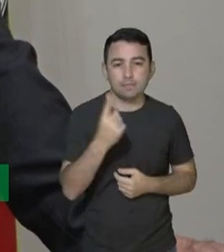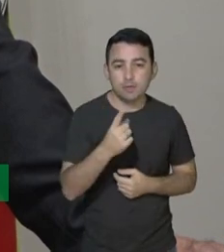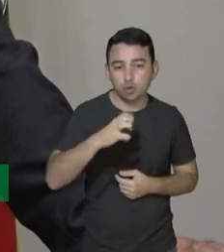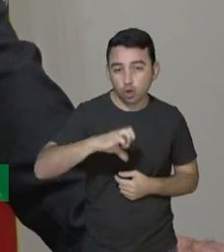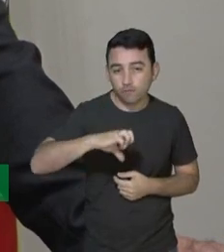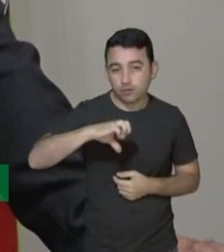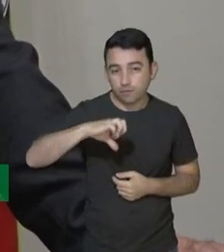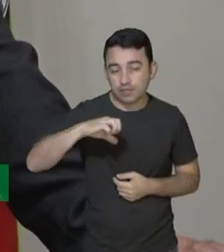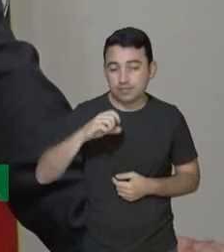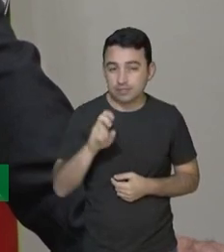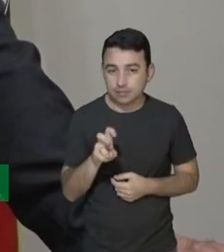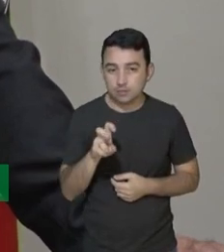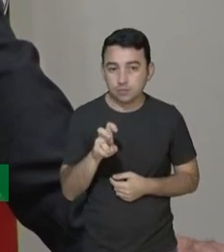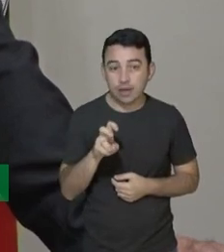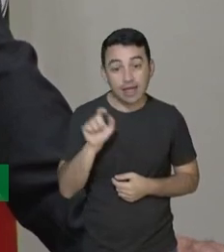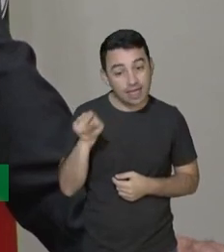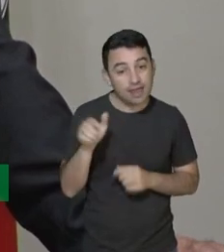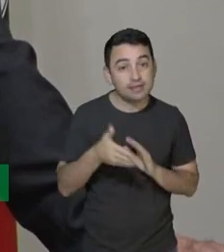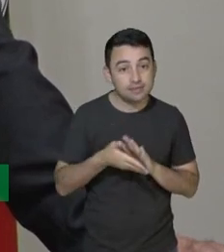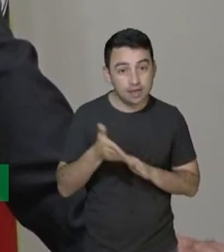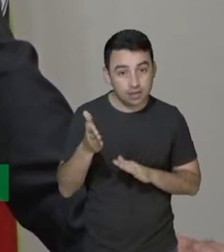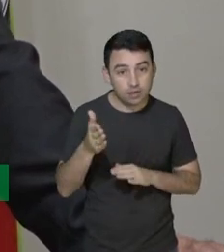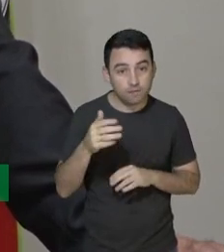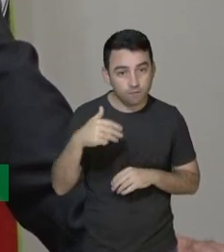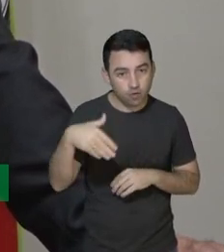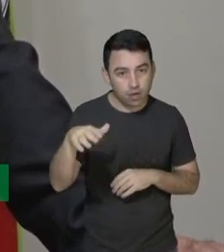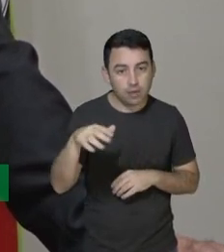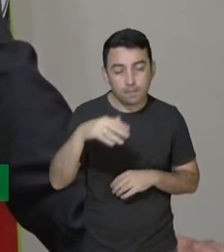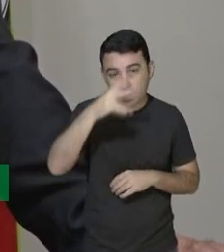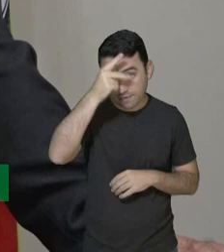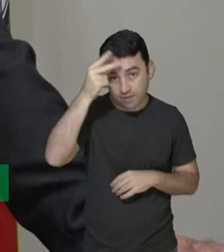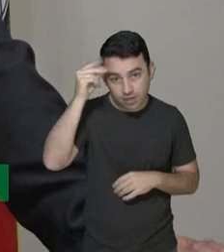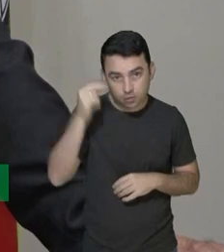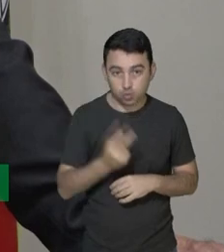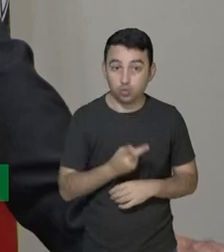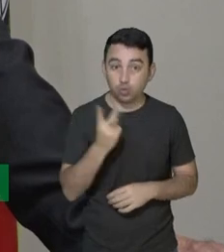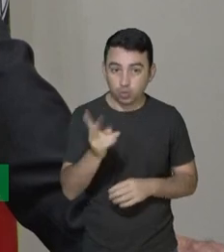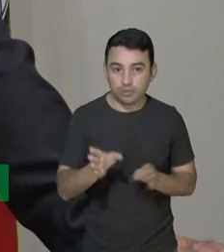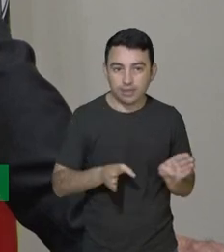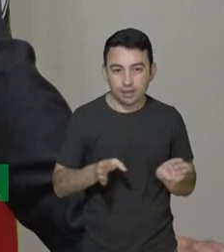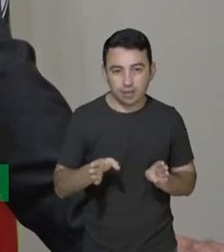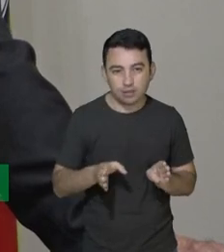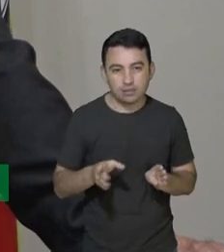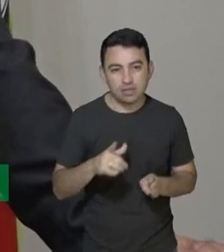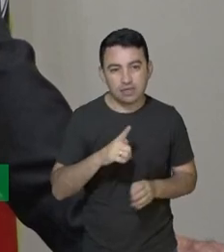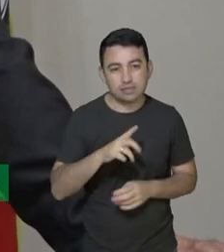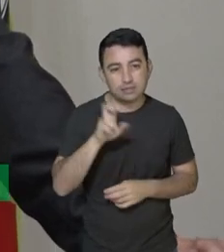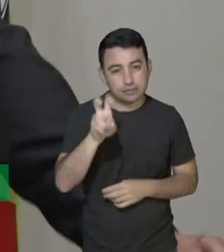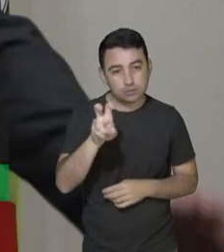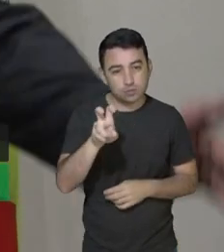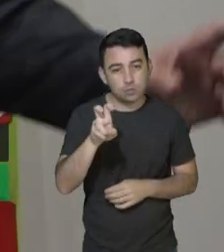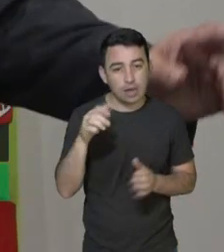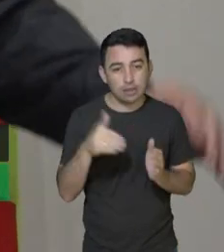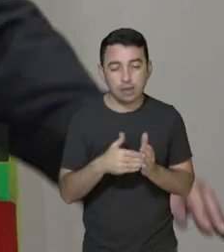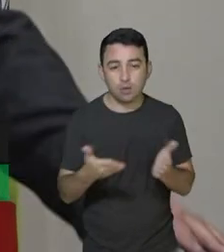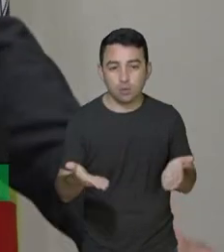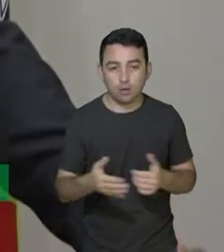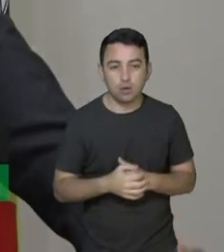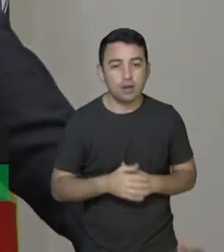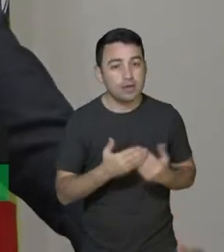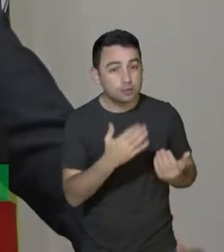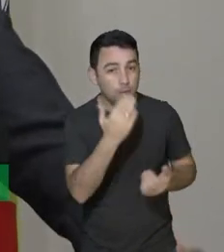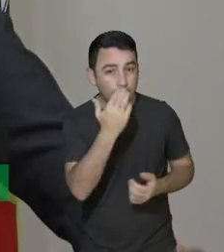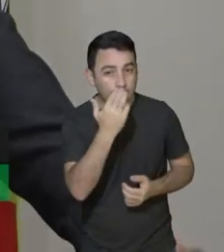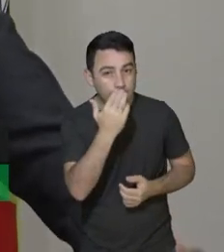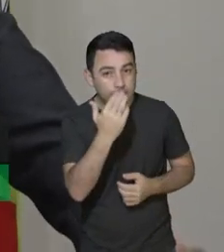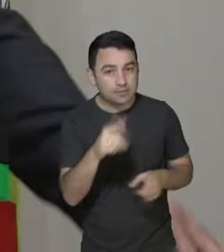1995, mas depois ele saiu para ser prefeito por 2 mandatos, então ele deve estar com 5 mandatos apenas. Sopelso veio um